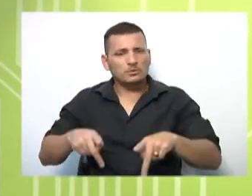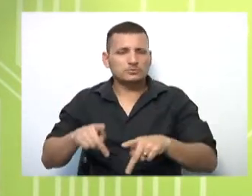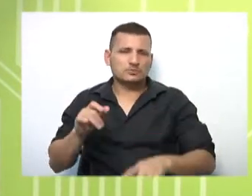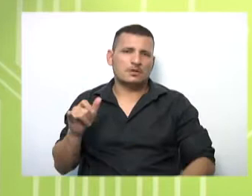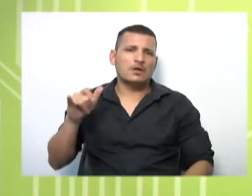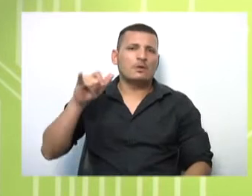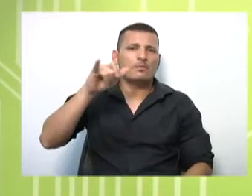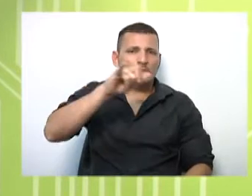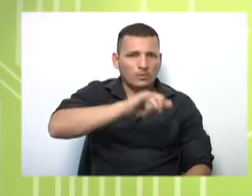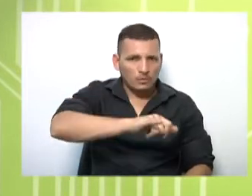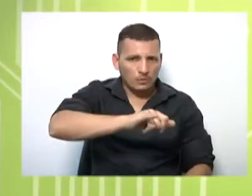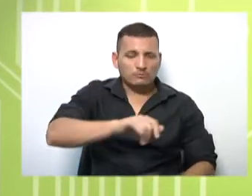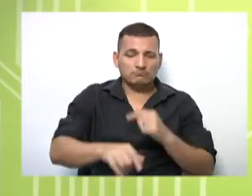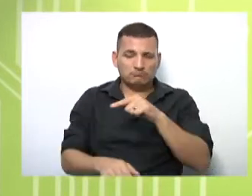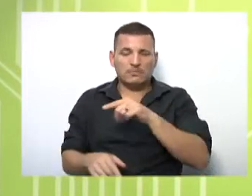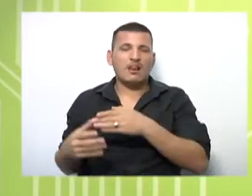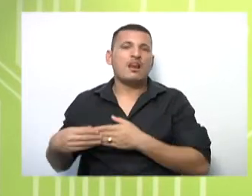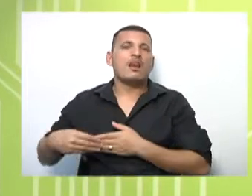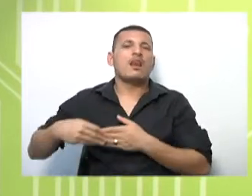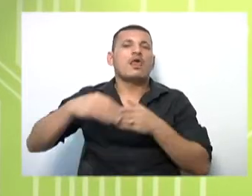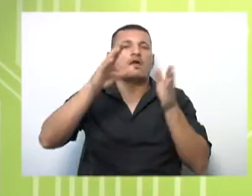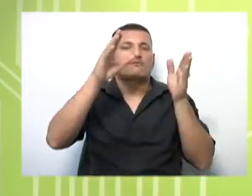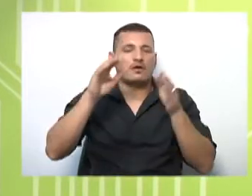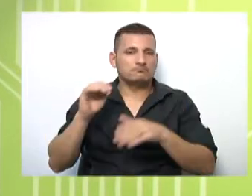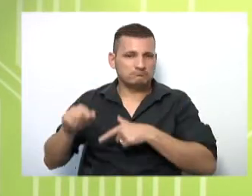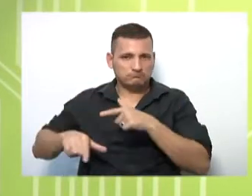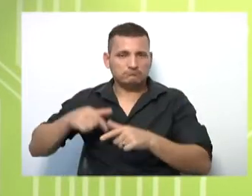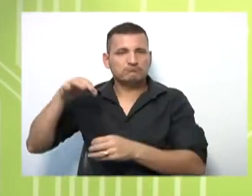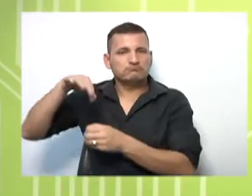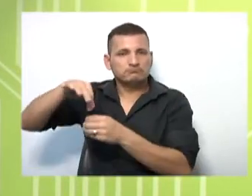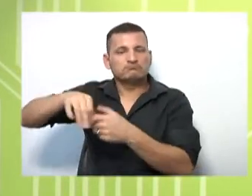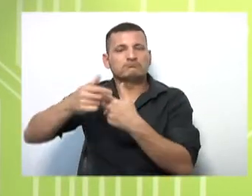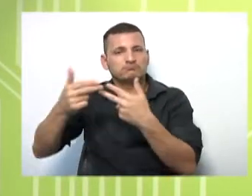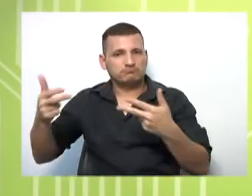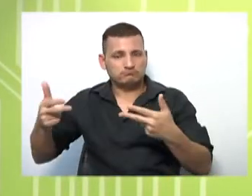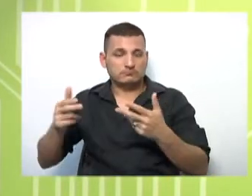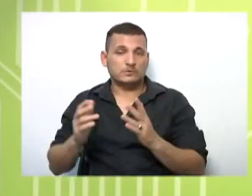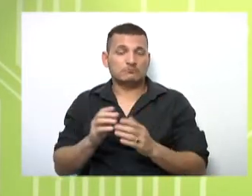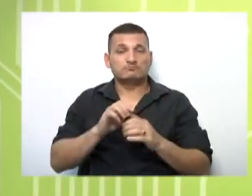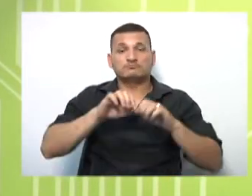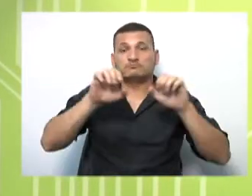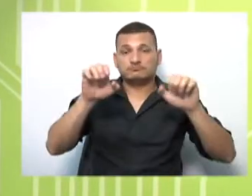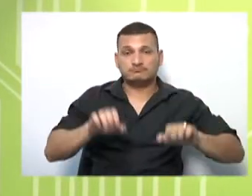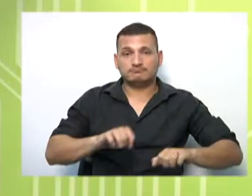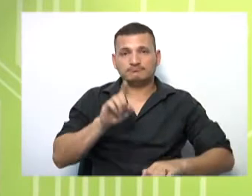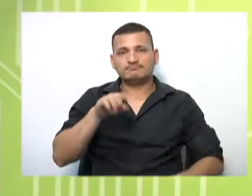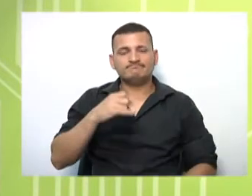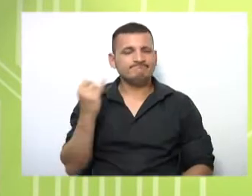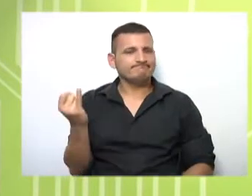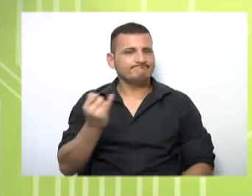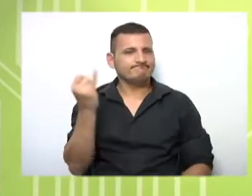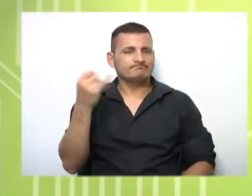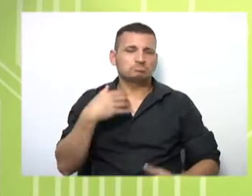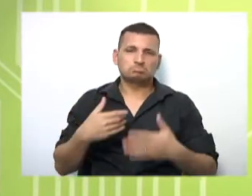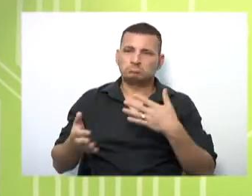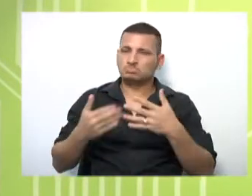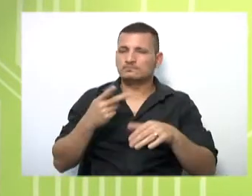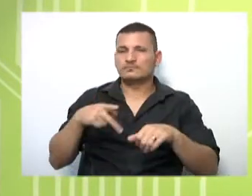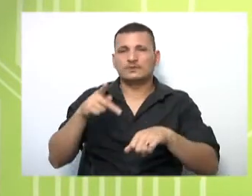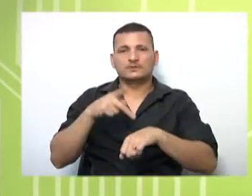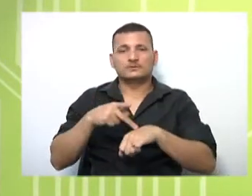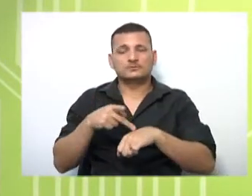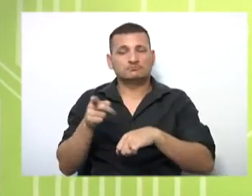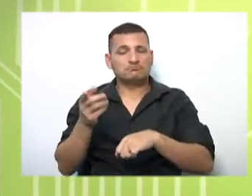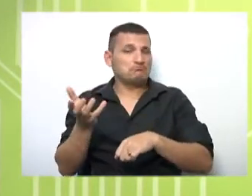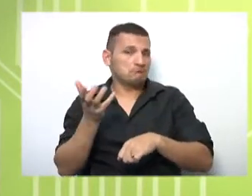essa produção possa ser exportada. Então, infraestrutura é fundamental para qualquer país que minimamente queira